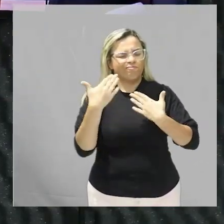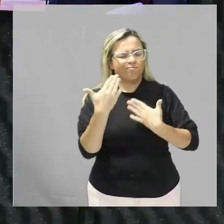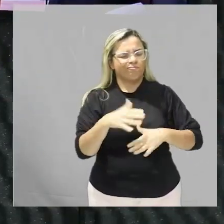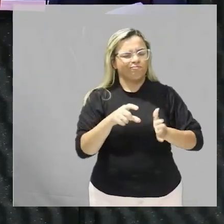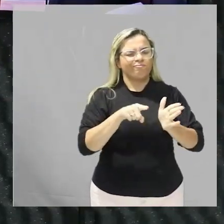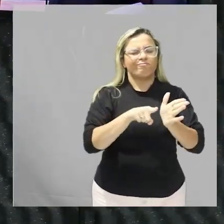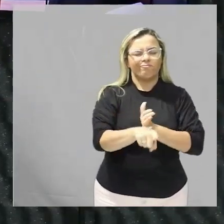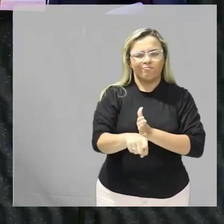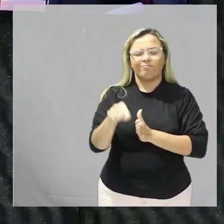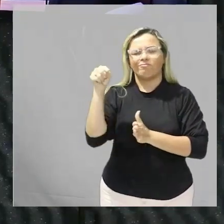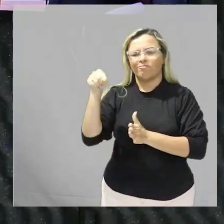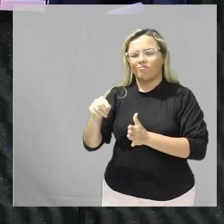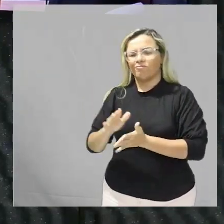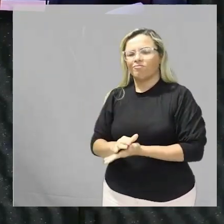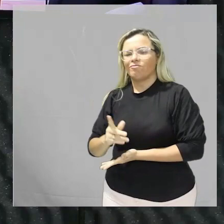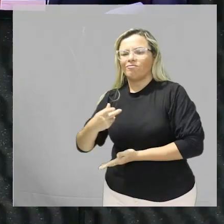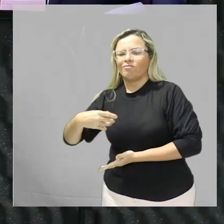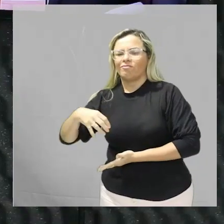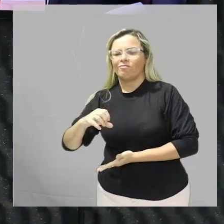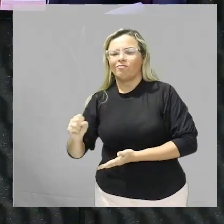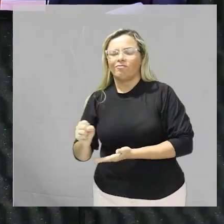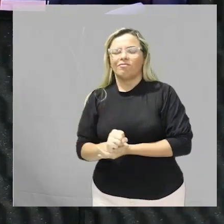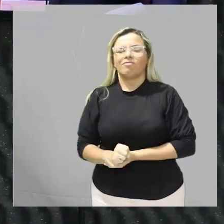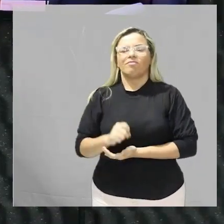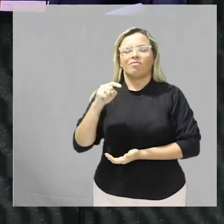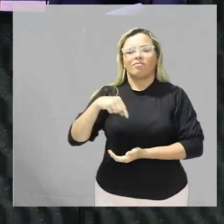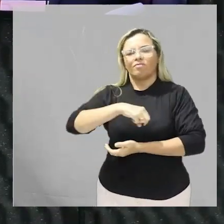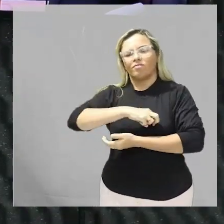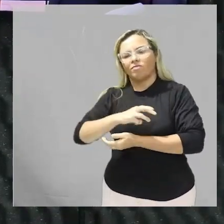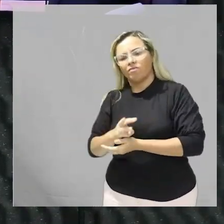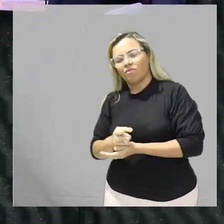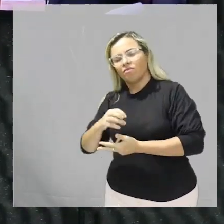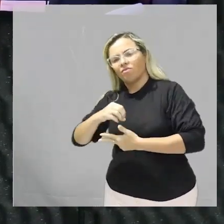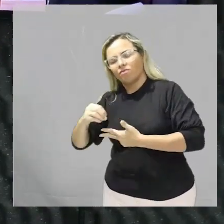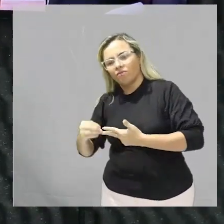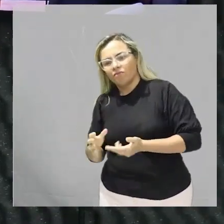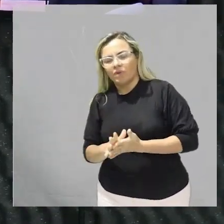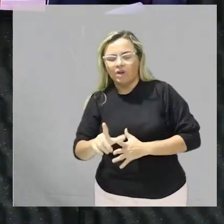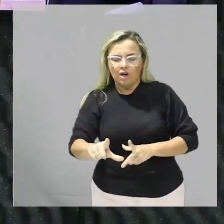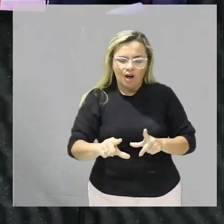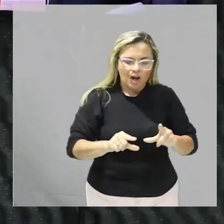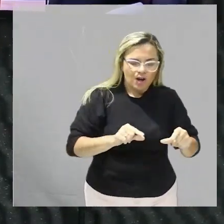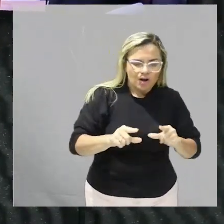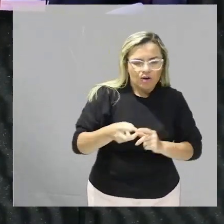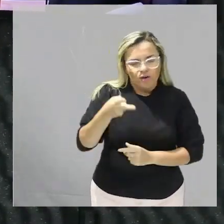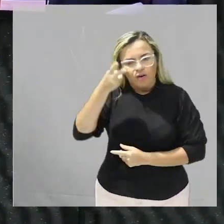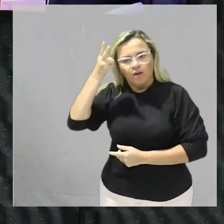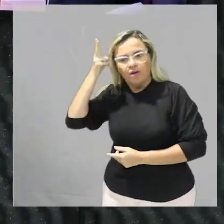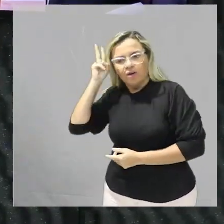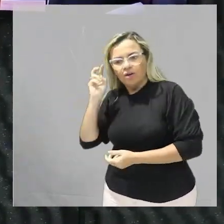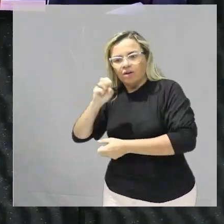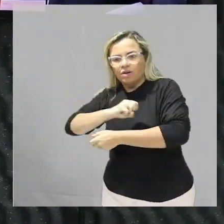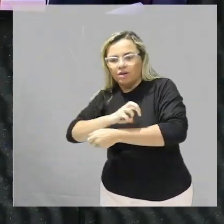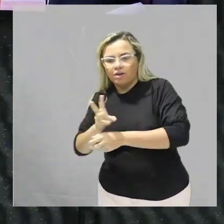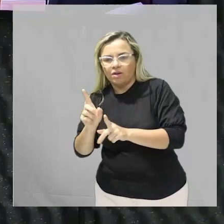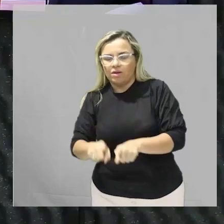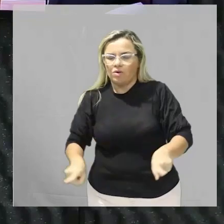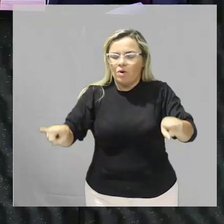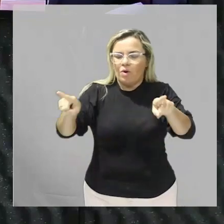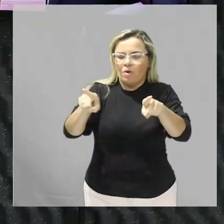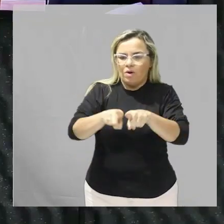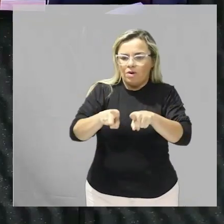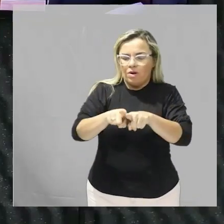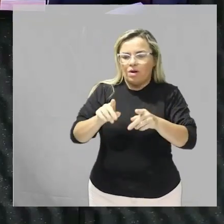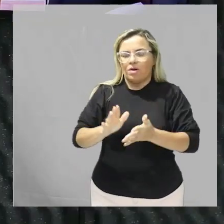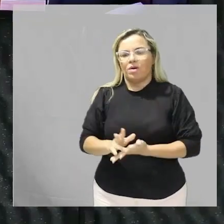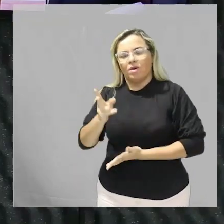sua prova do Paz UEMA, né? Que é a seleção para o vestibular da UEMA. E também para